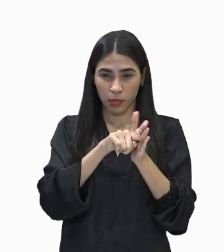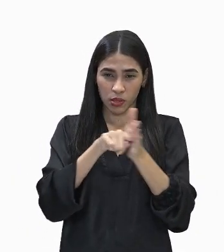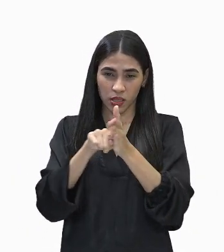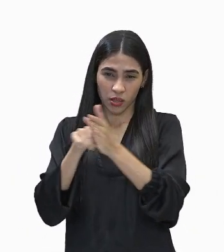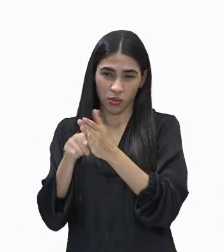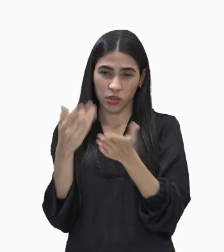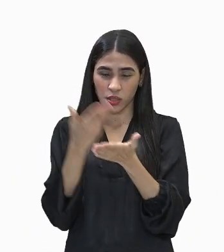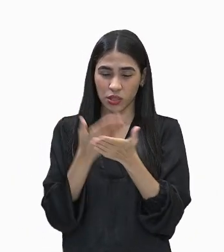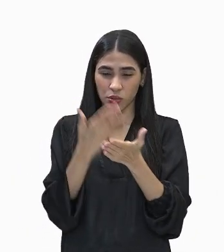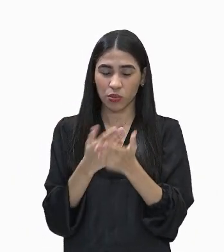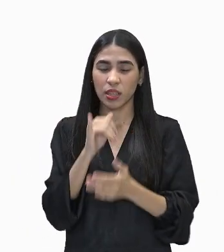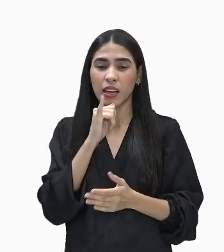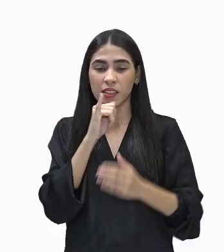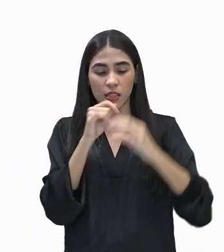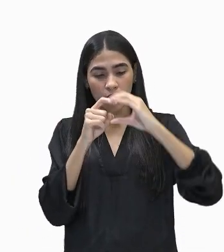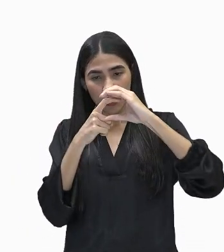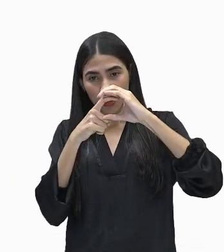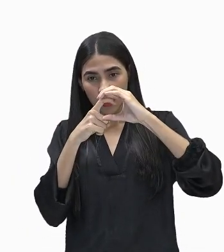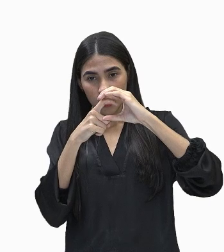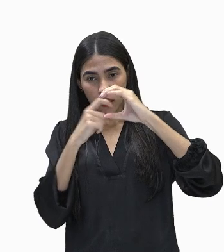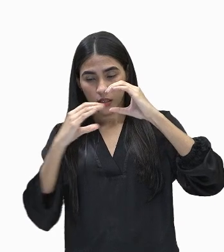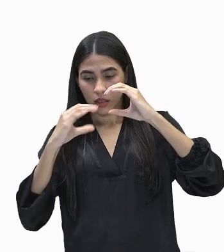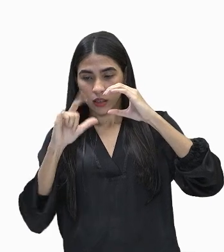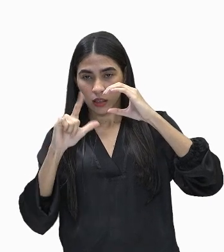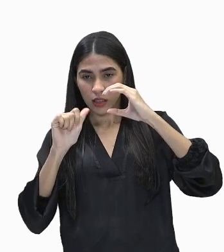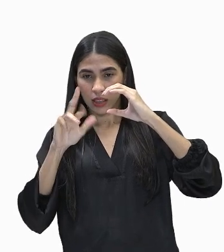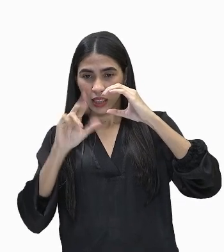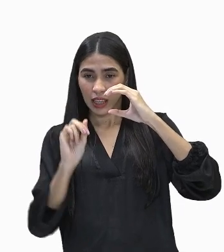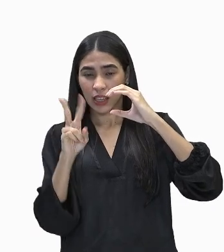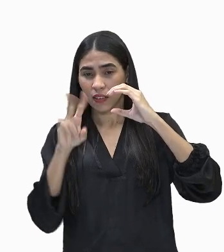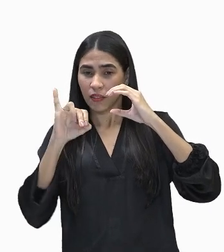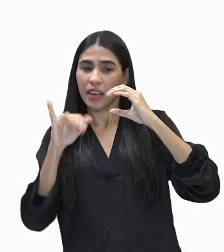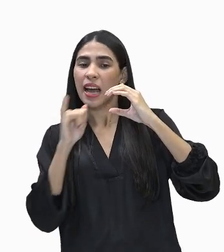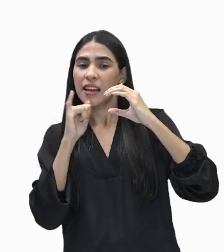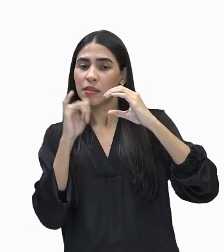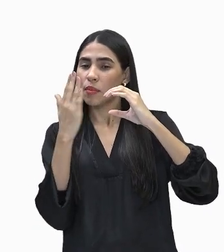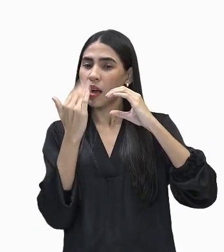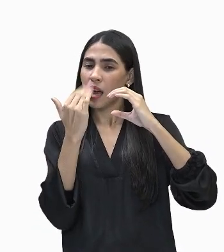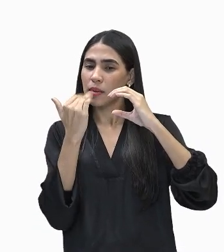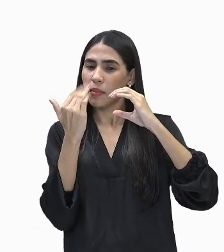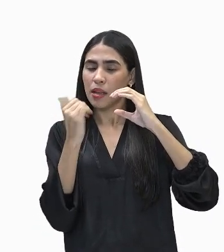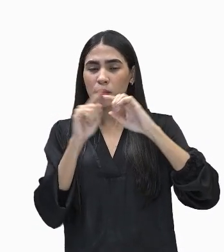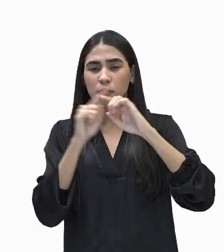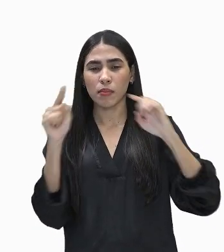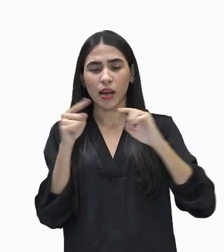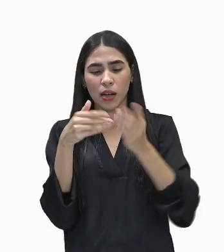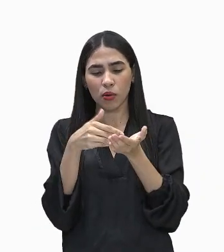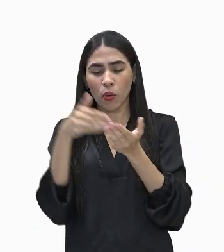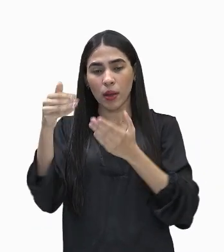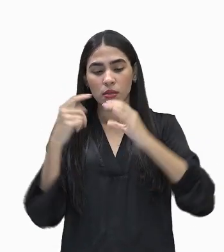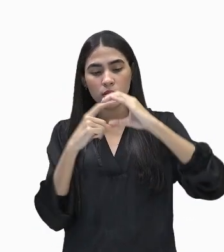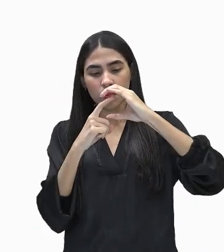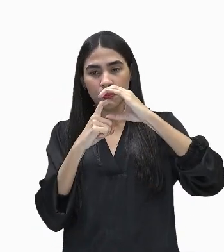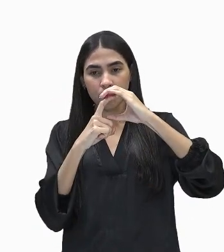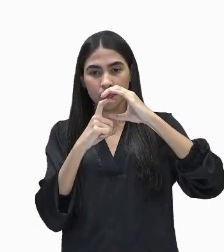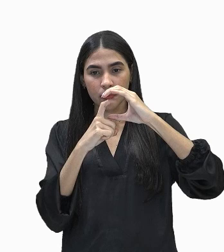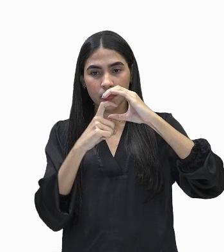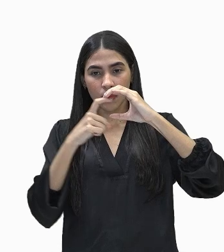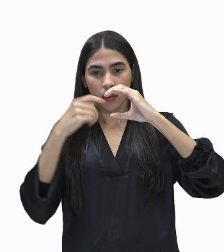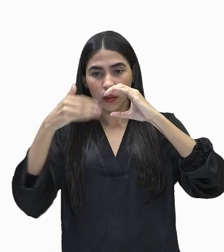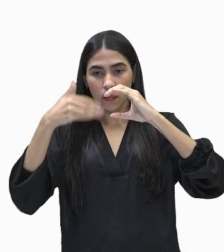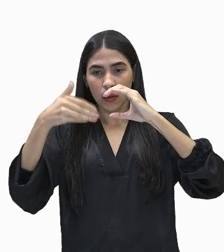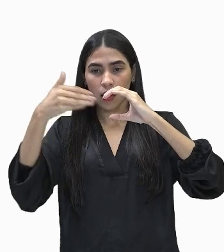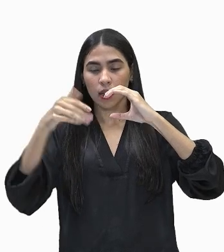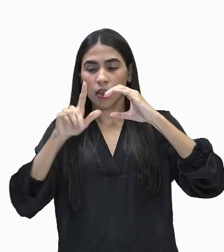da clara que vai servir de alimento, ela vai servir de alimento, mas no início do desenvolvimento embrionário, parte da gema